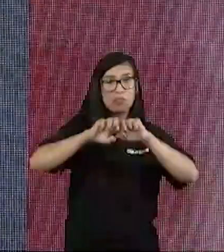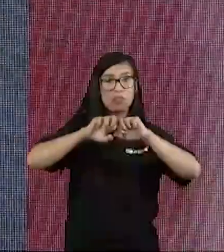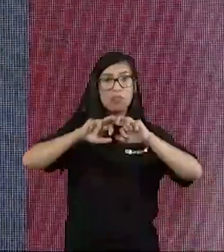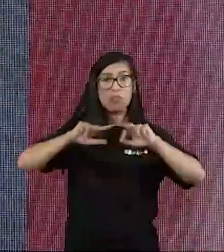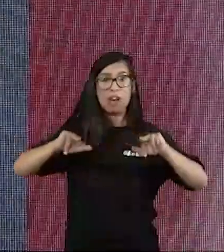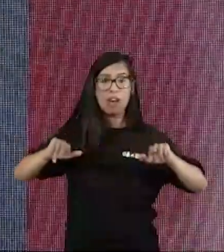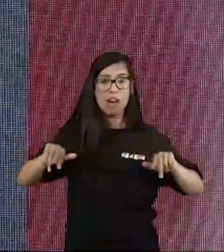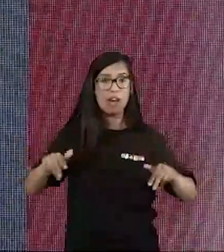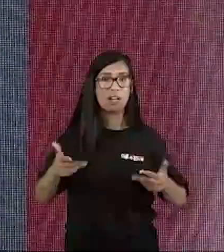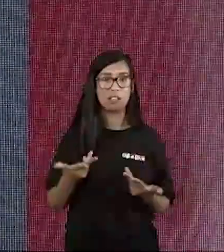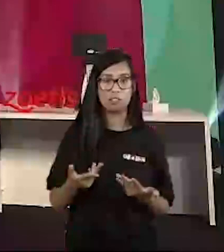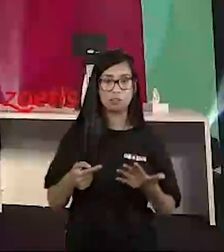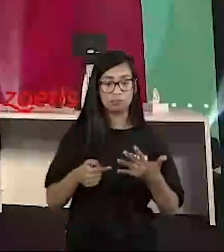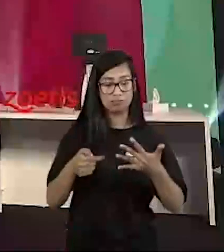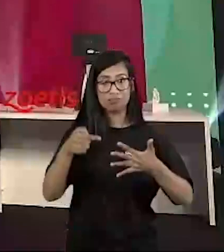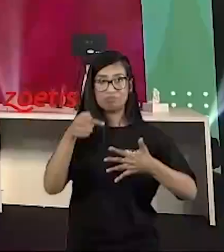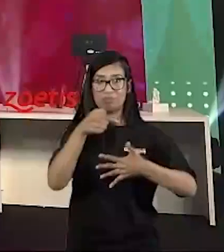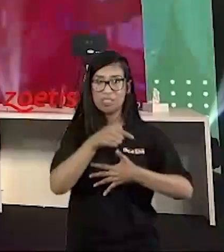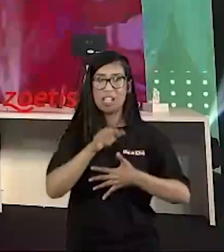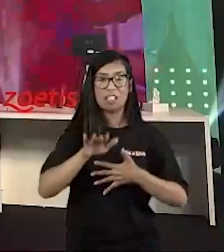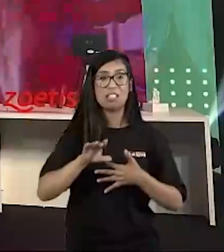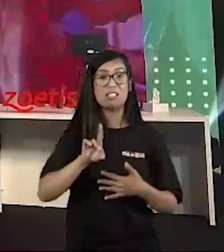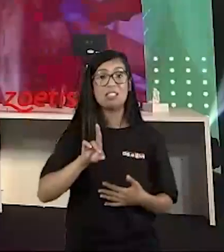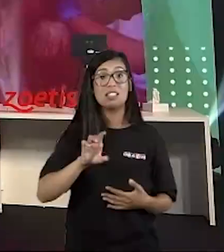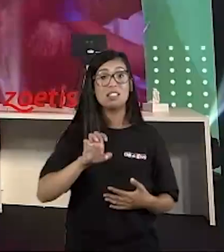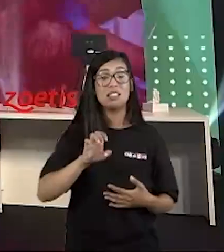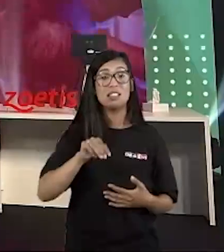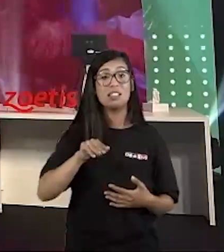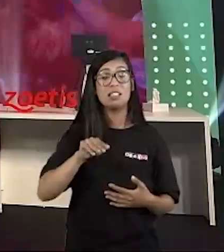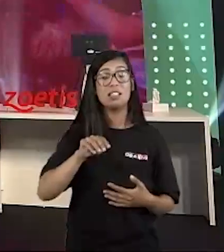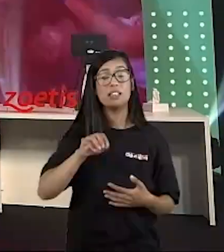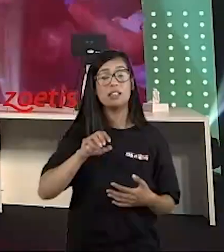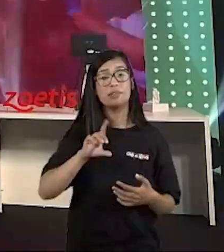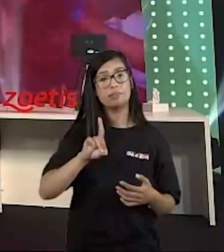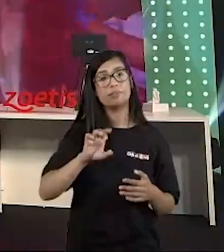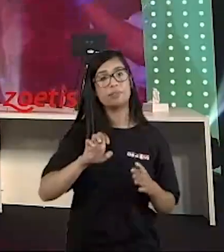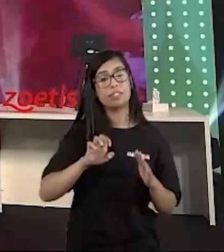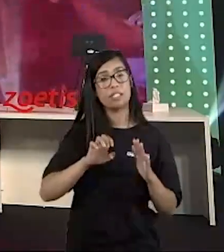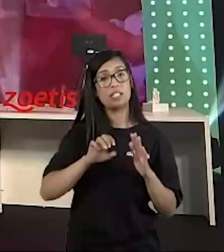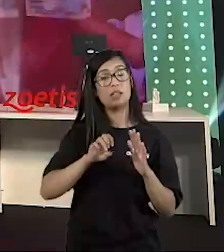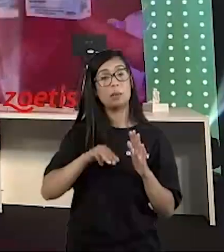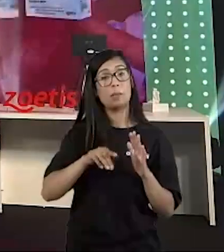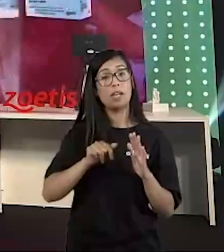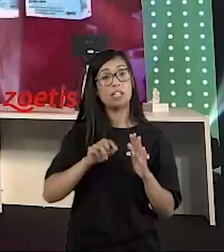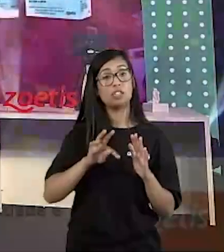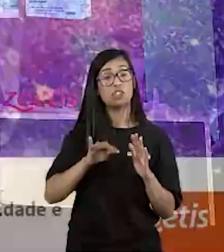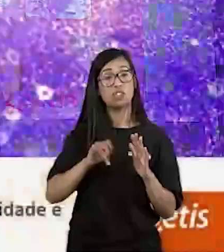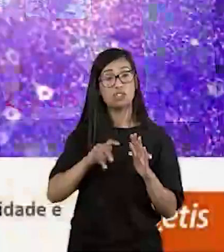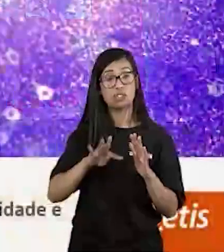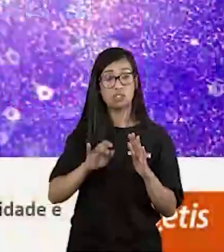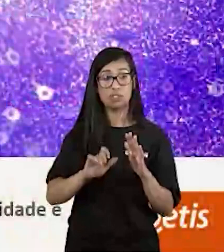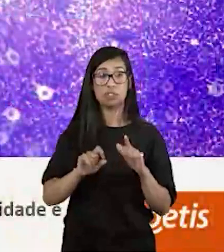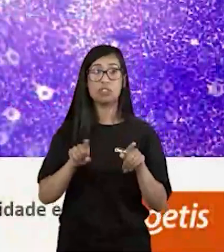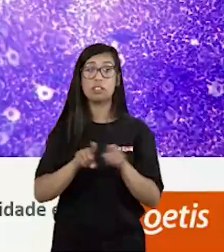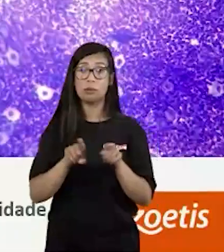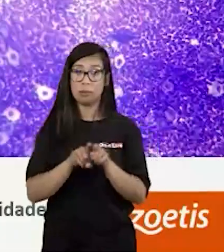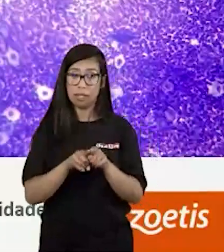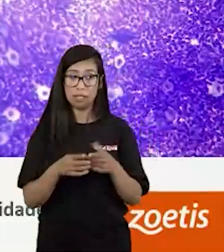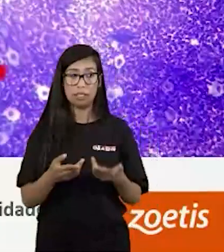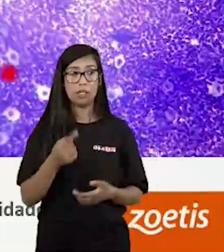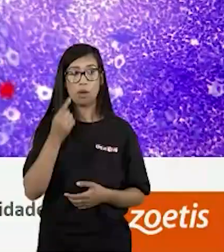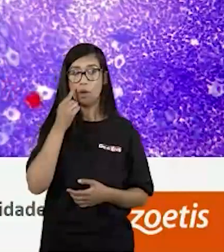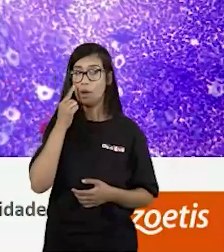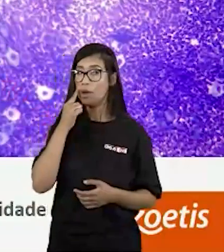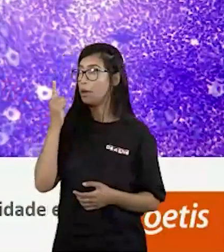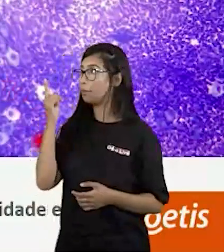de eosinófilos, uma dermatite pustular eosinofílica. Igual a gente tem aqui nesse material abaixo. Uma pústula,